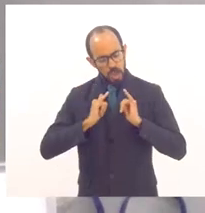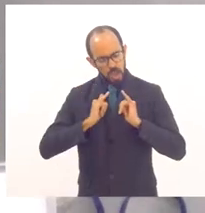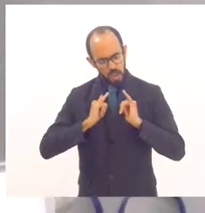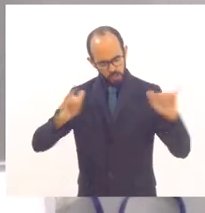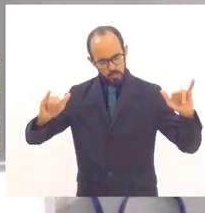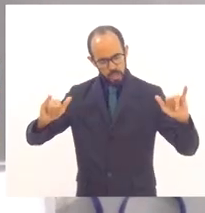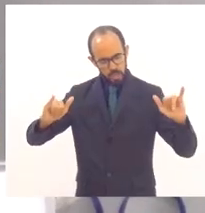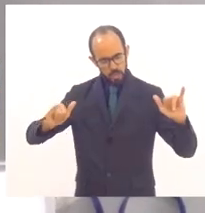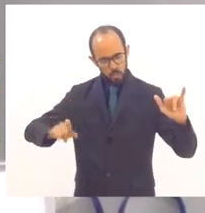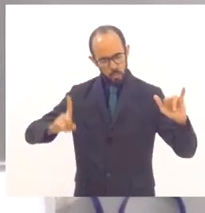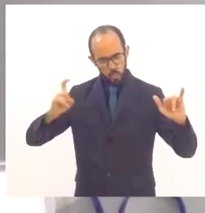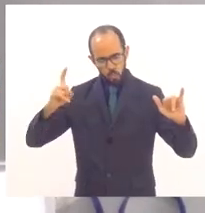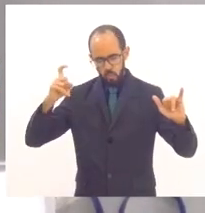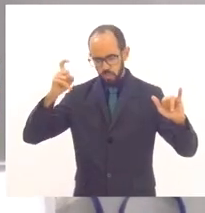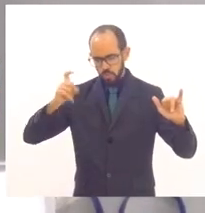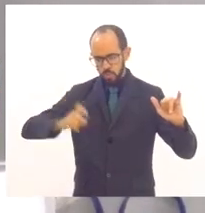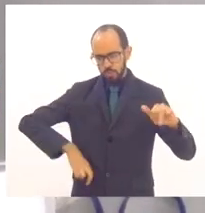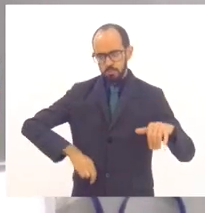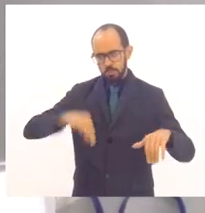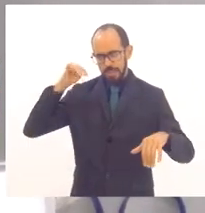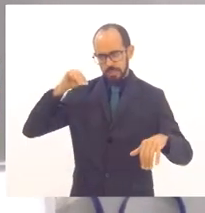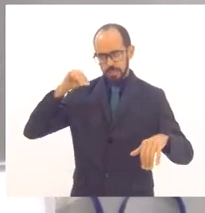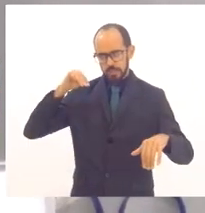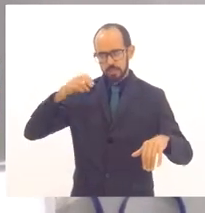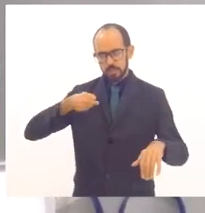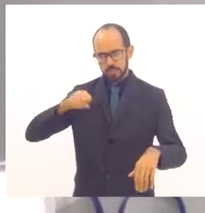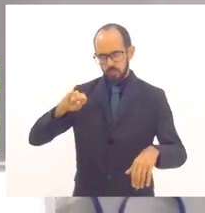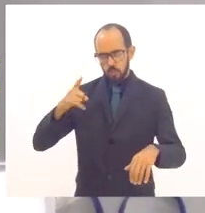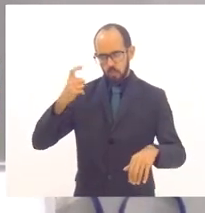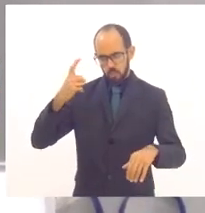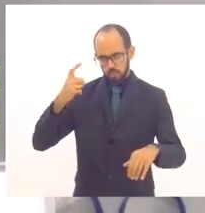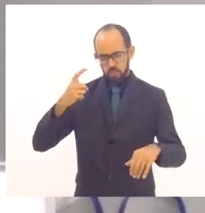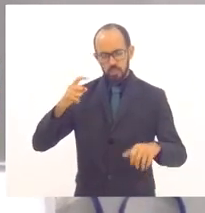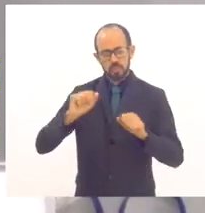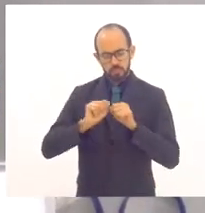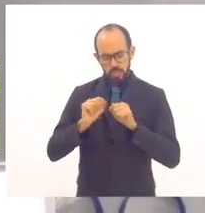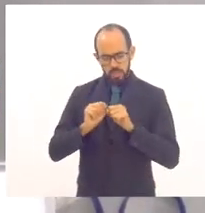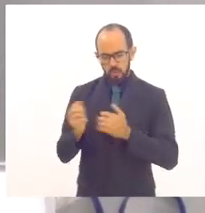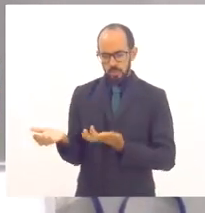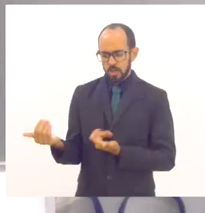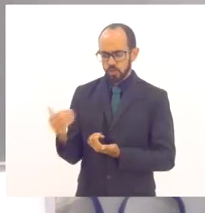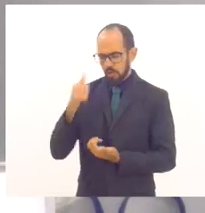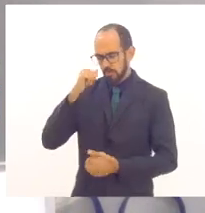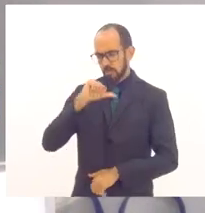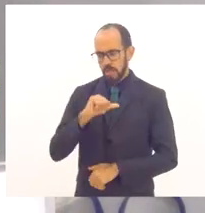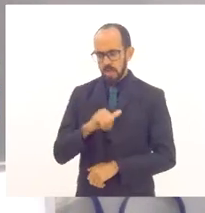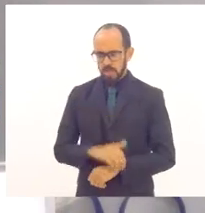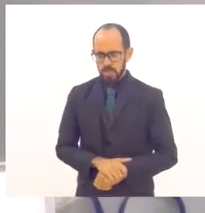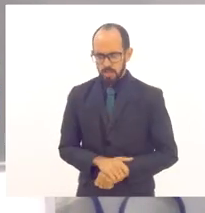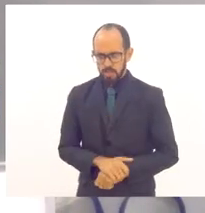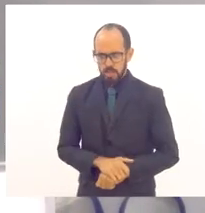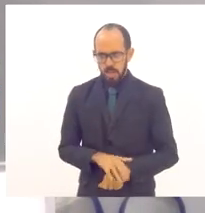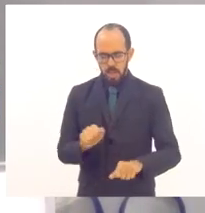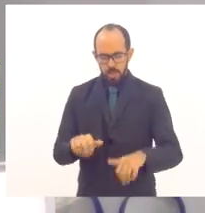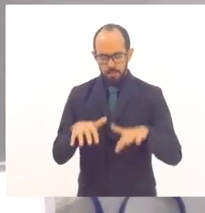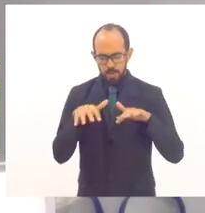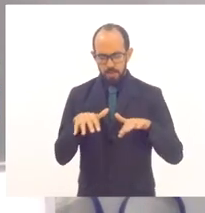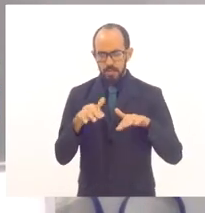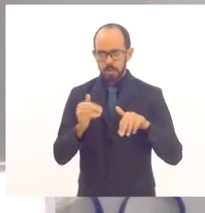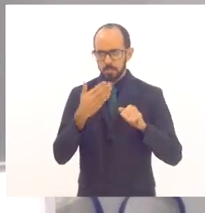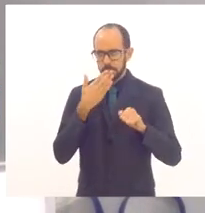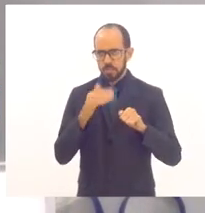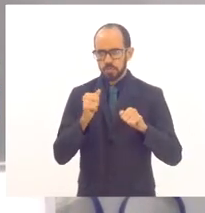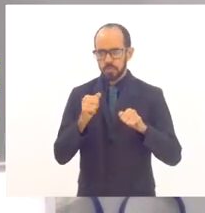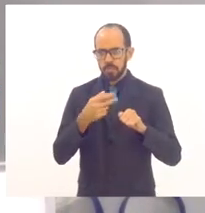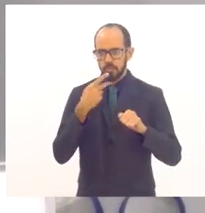um único mestre, se for um único mestre, fez isso com uma adolescente. E eu realmente, a plateia pediu para replicar a